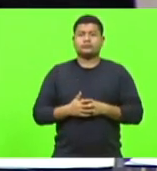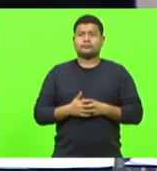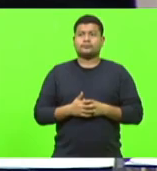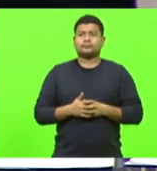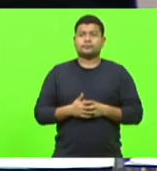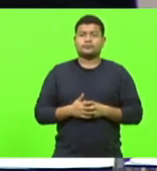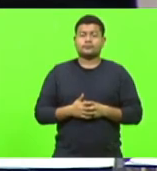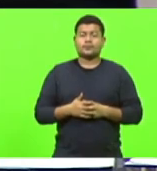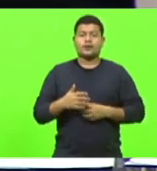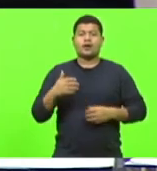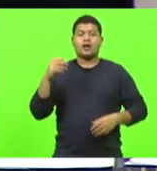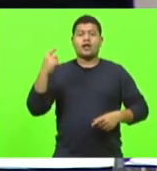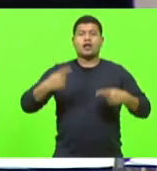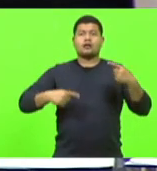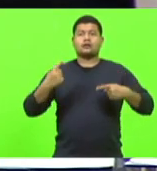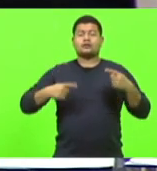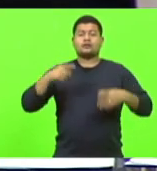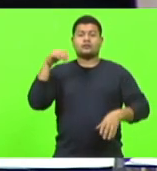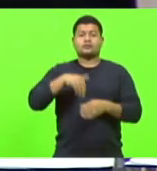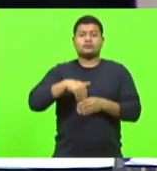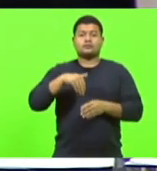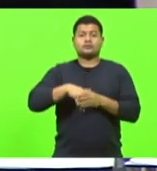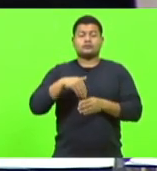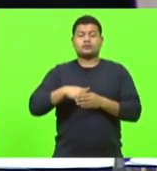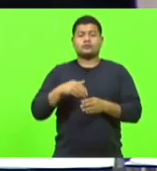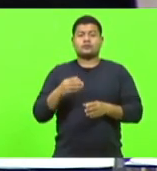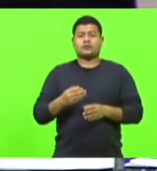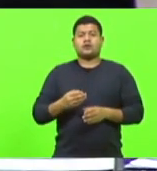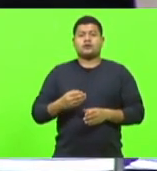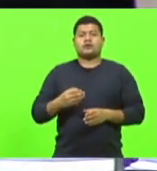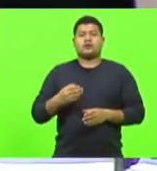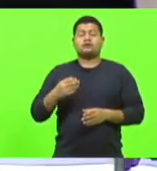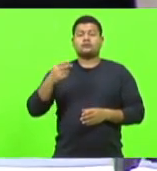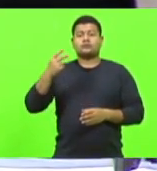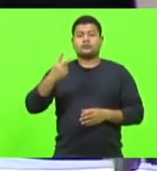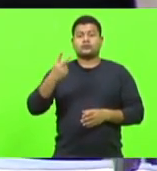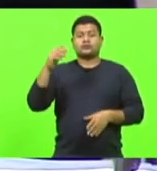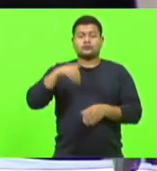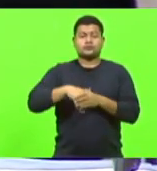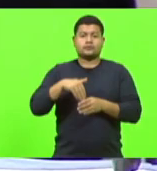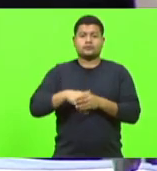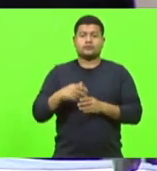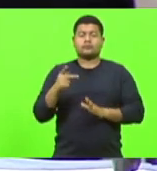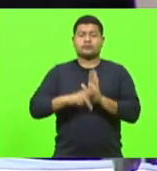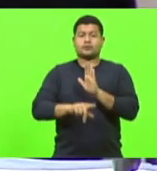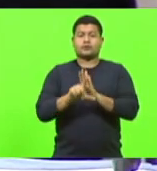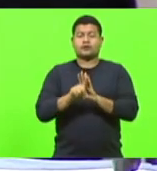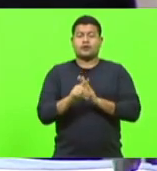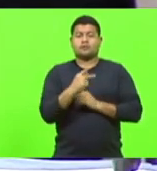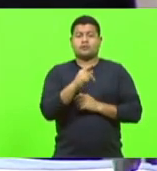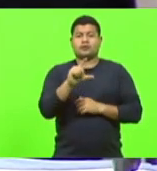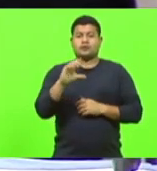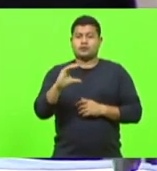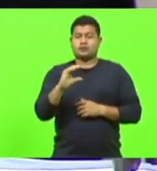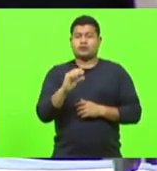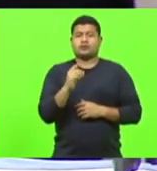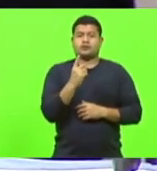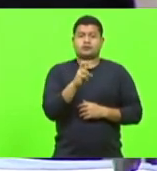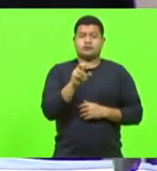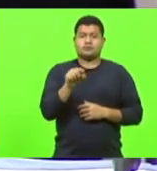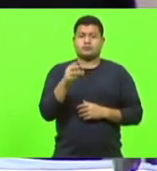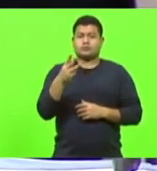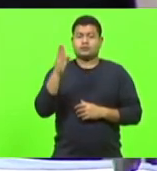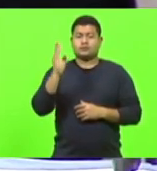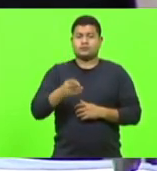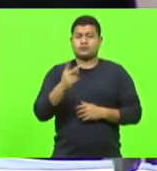em discussão e votação em segundo turno projeto de emenda condicional 5.3 2021 autor Governo do Estado de